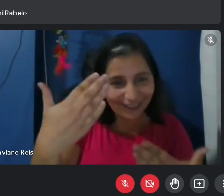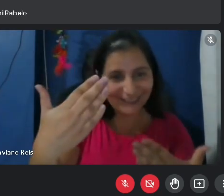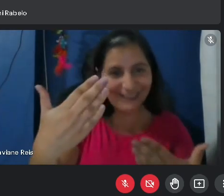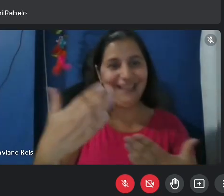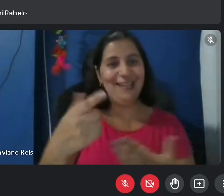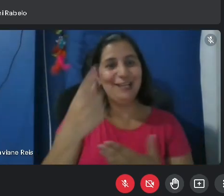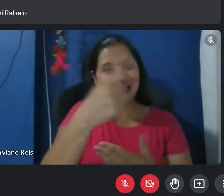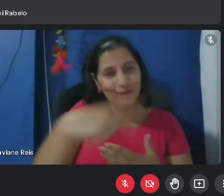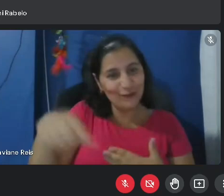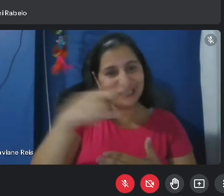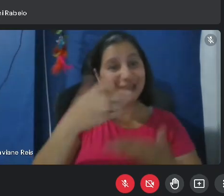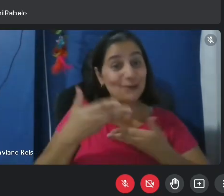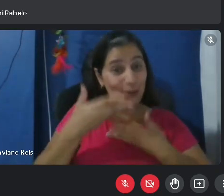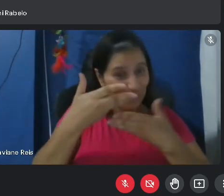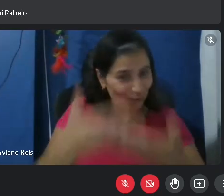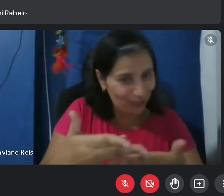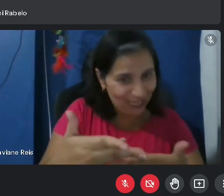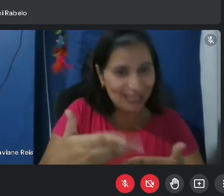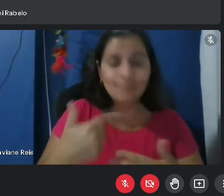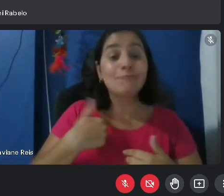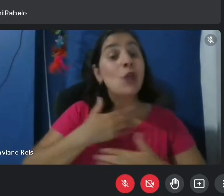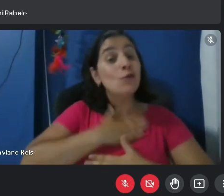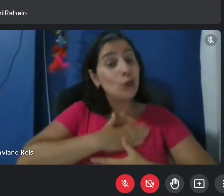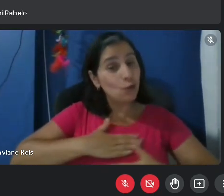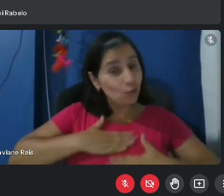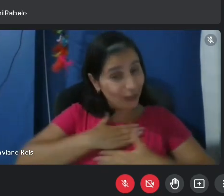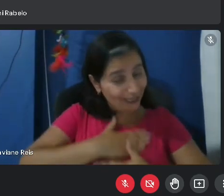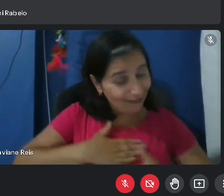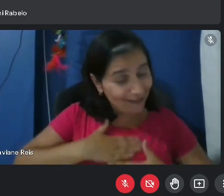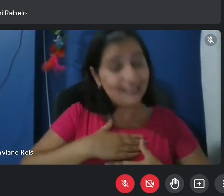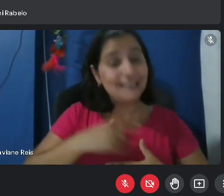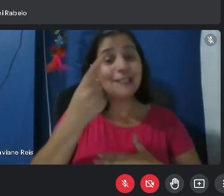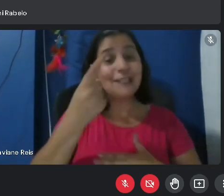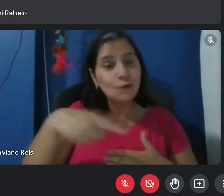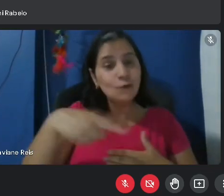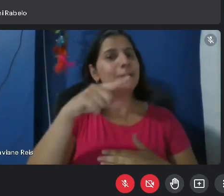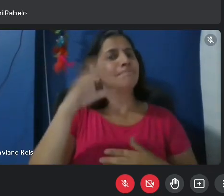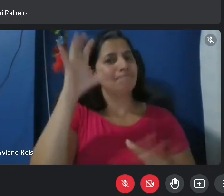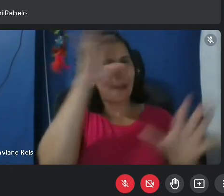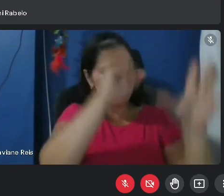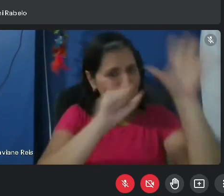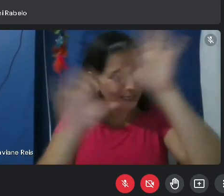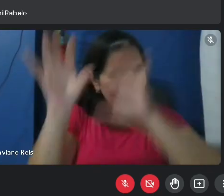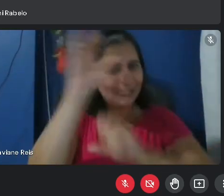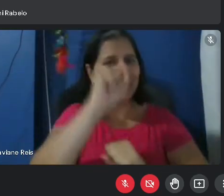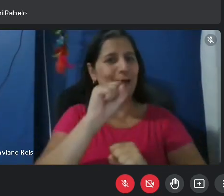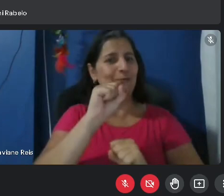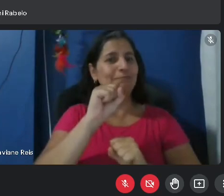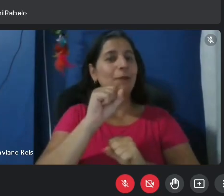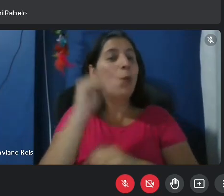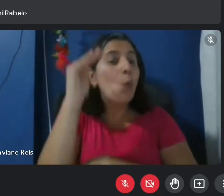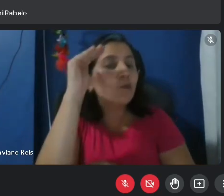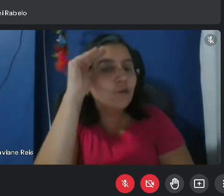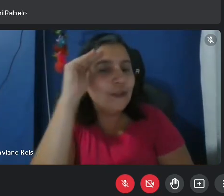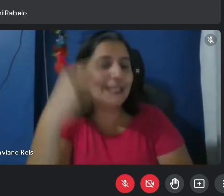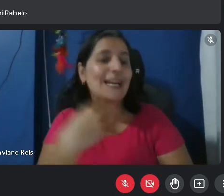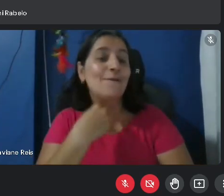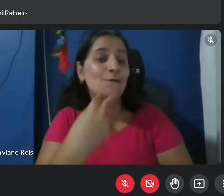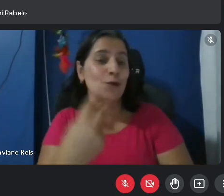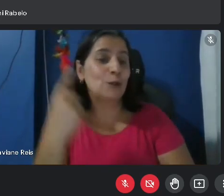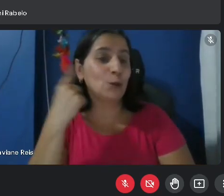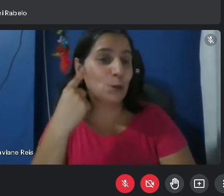Olha, gente, eu agradeço imensamente todos vocês, agradeço imensamente pelo convite, foi um prazer estar com vocês aqui nesse momento, um momento de